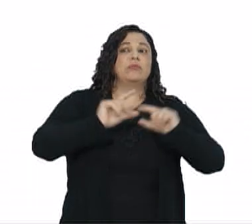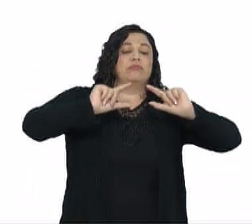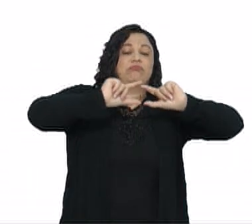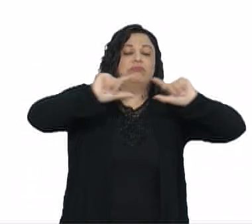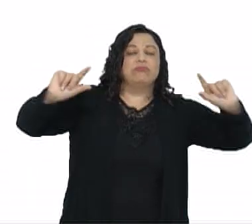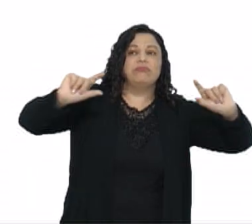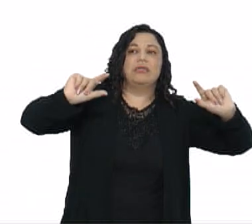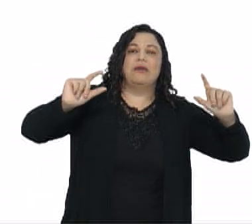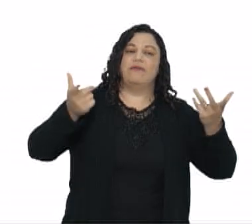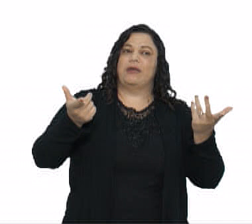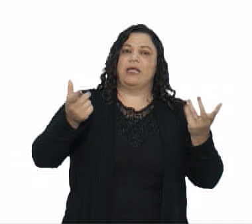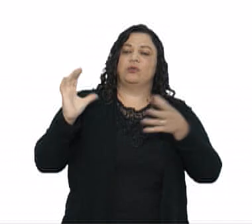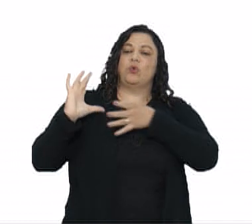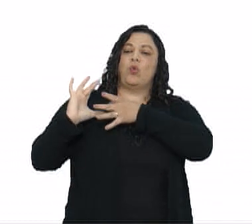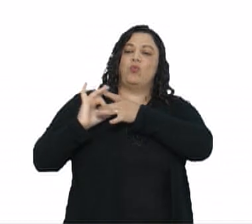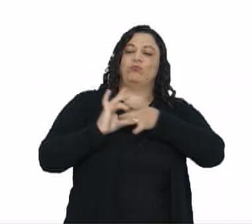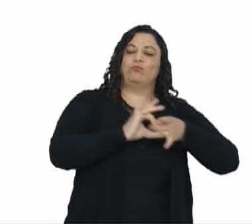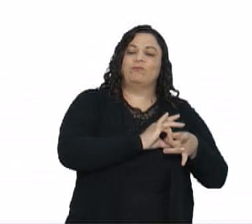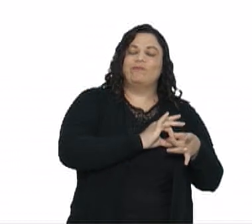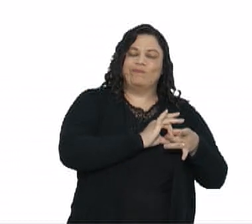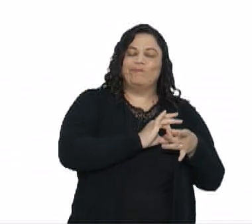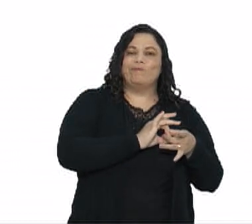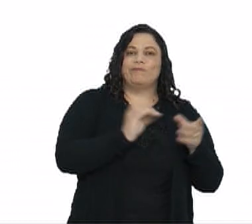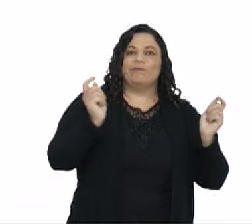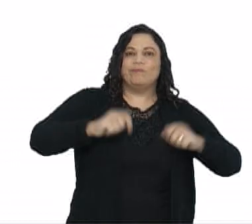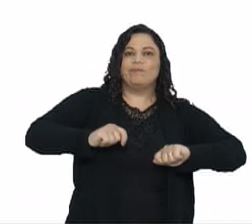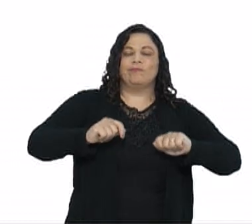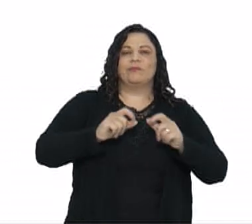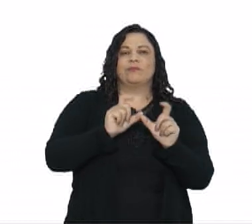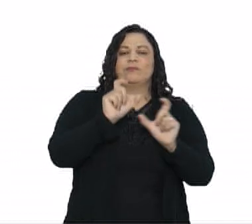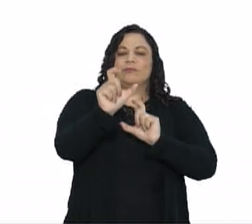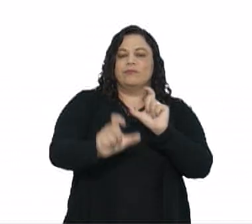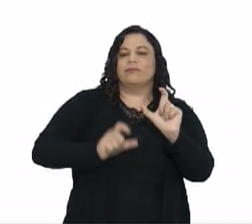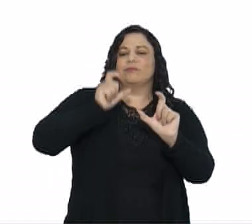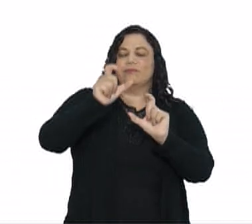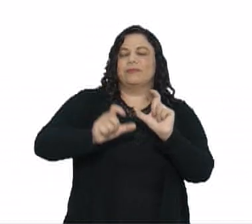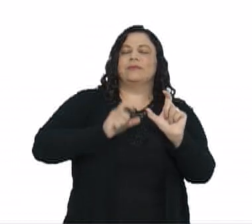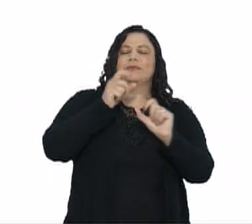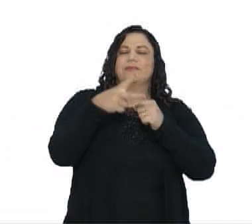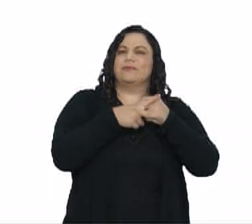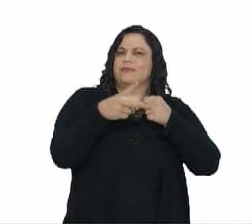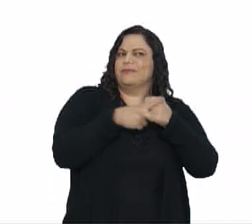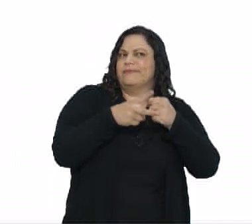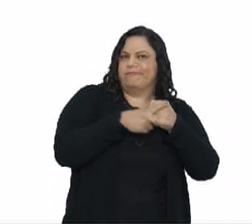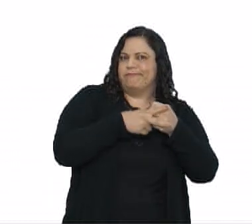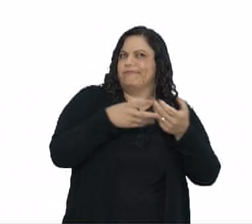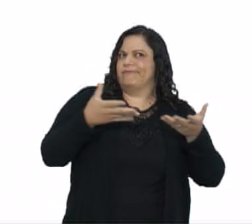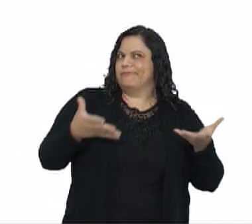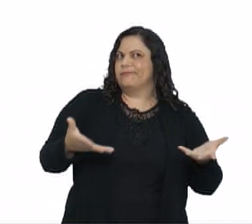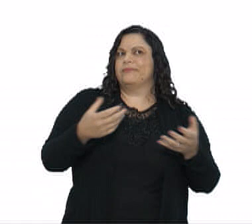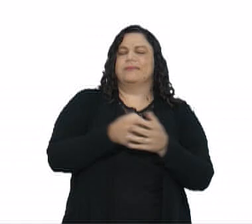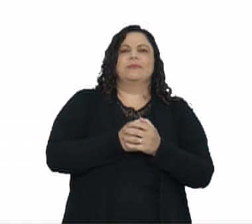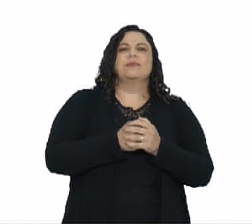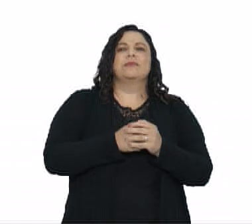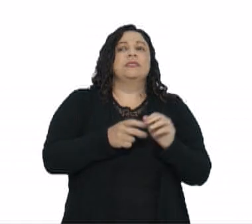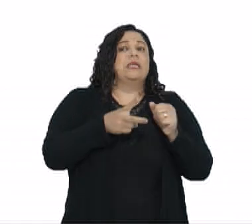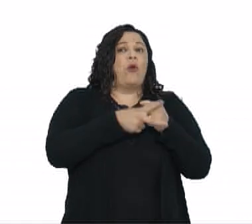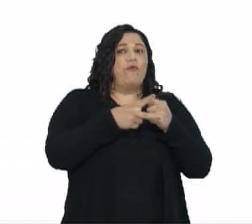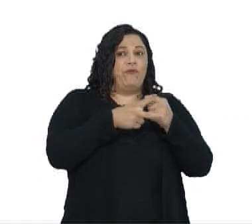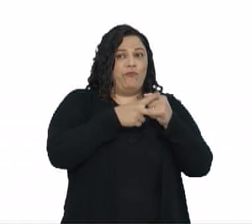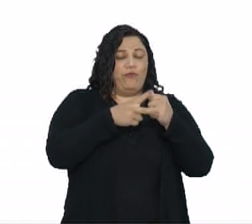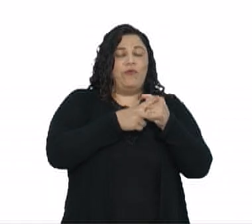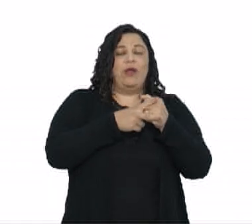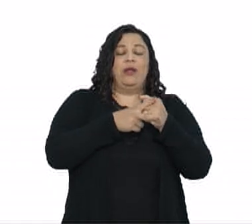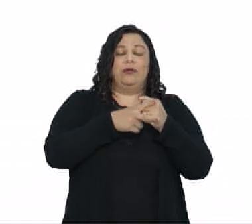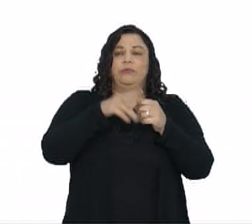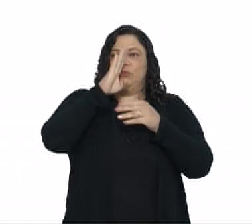ou no contexto denunciado para a flexão verbal. Pode ser constituído por verbo transitivo direto na terceira